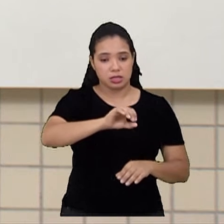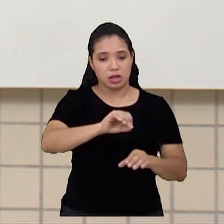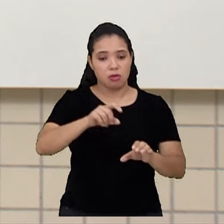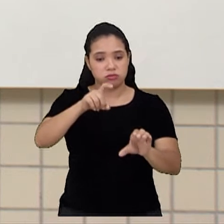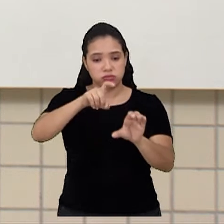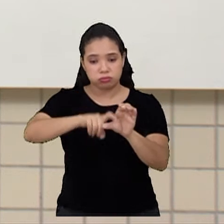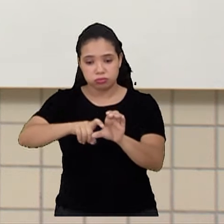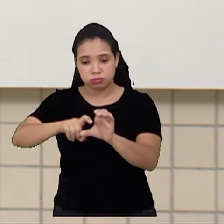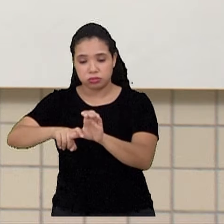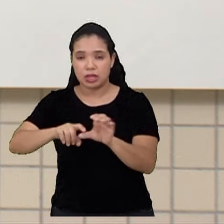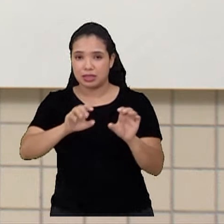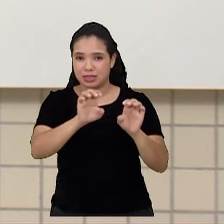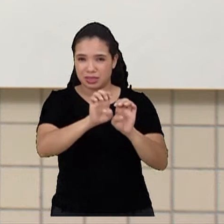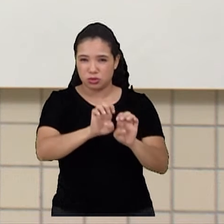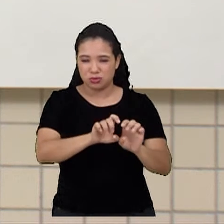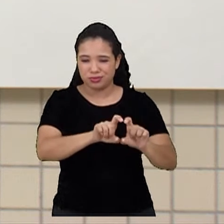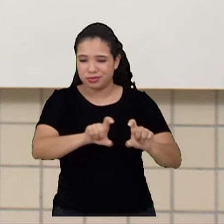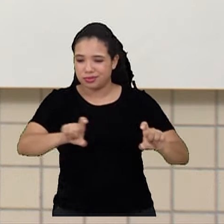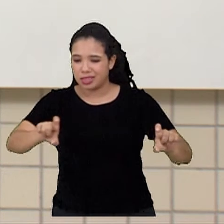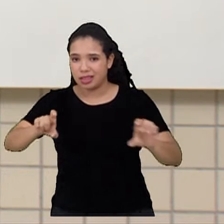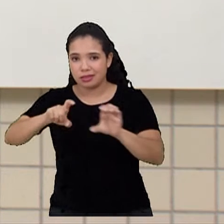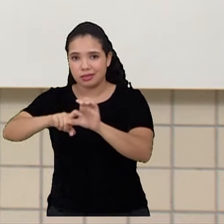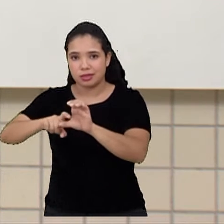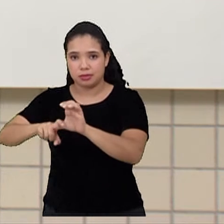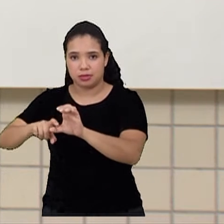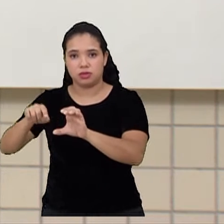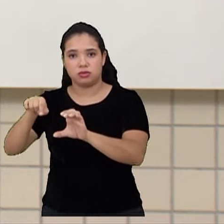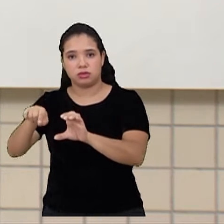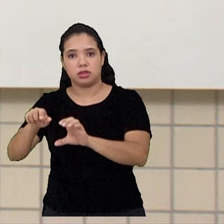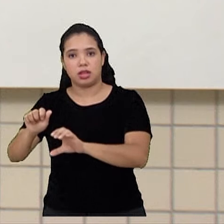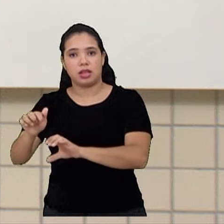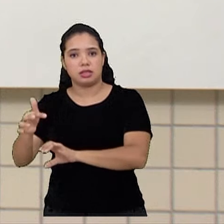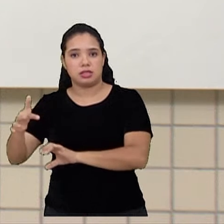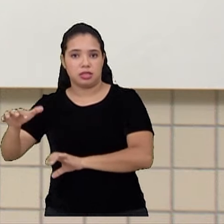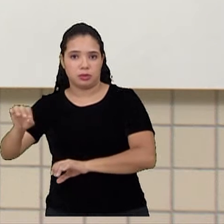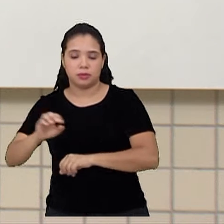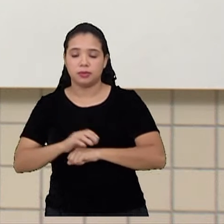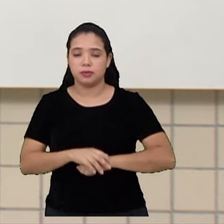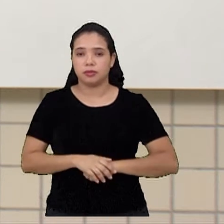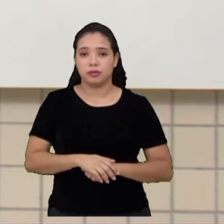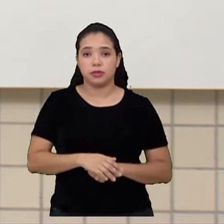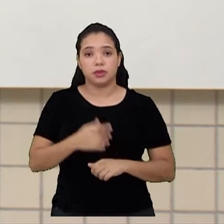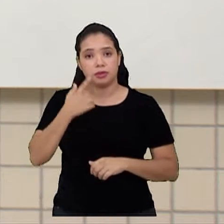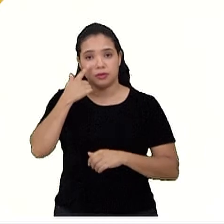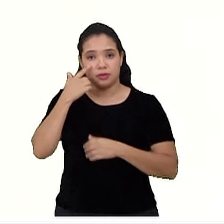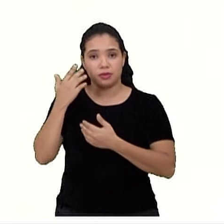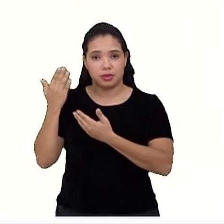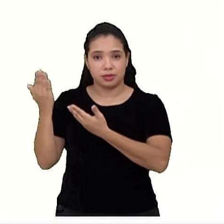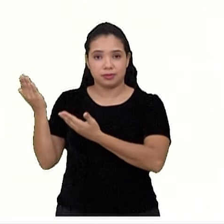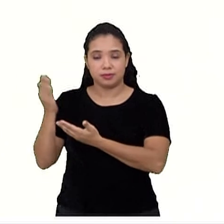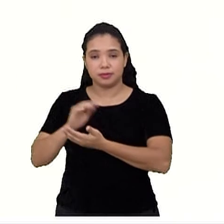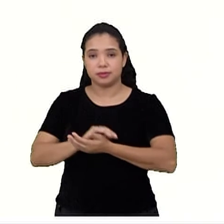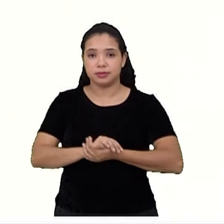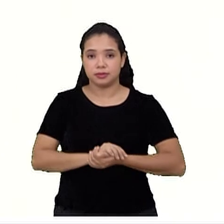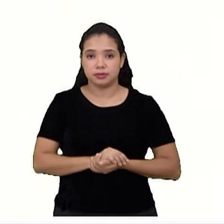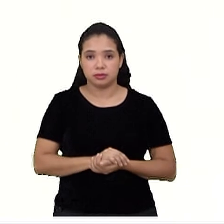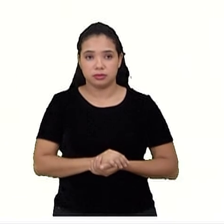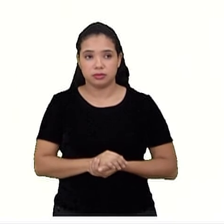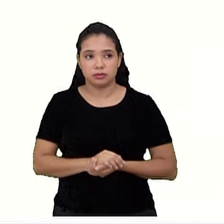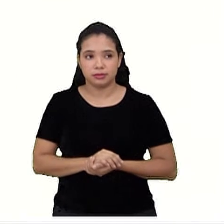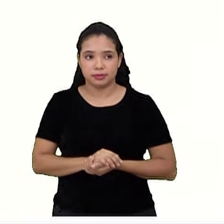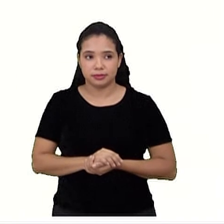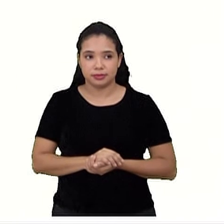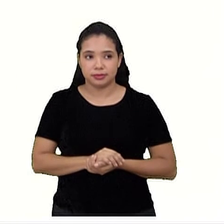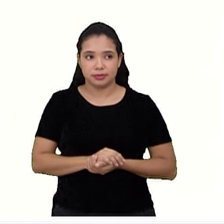nós vamos ver isso aqui, tá? Nos conditional forms. Observe então, pessoal, são formas,